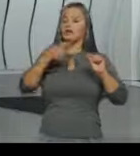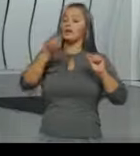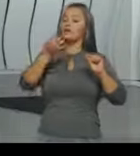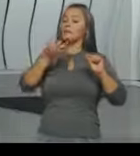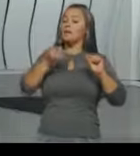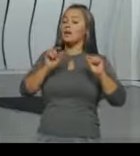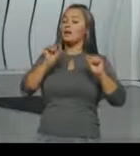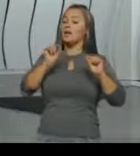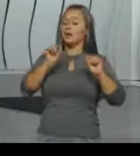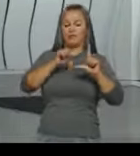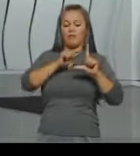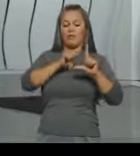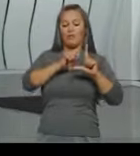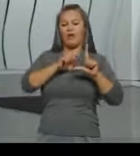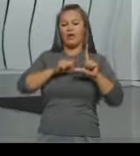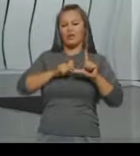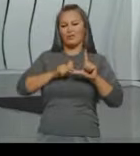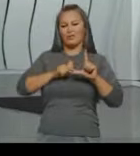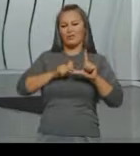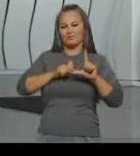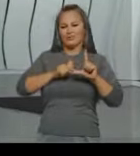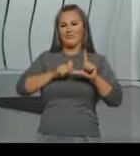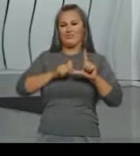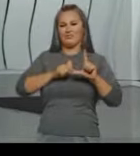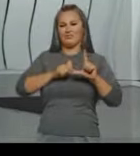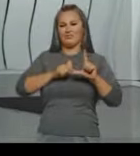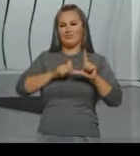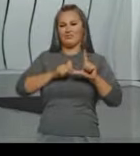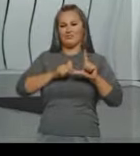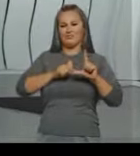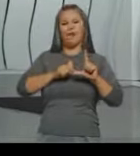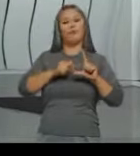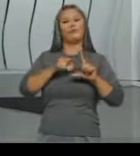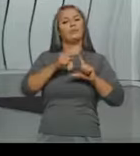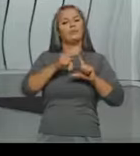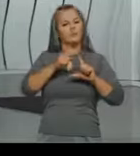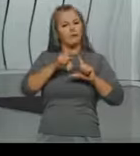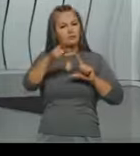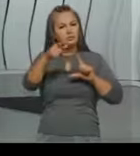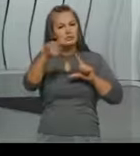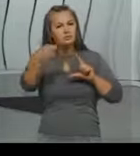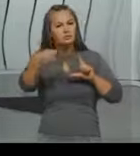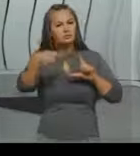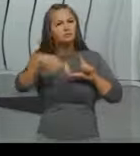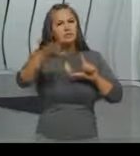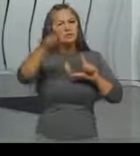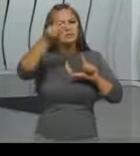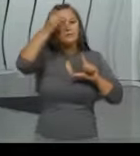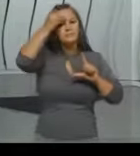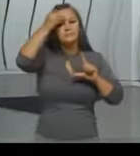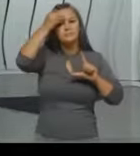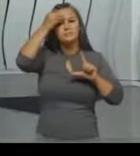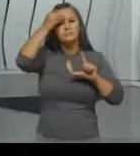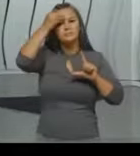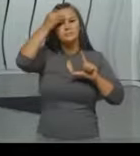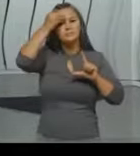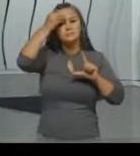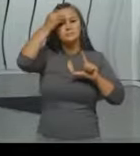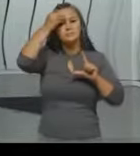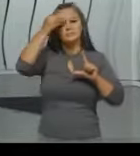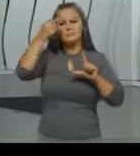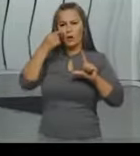Eu estou falando do ângulo, beleza? Porque uma coisa que a gente tem que aprender com isso, vamos lá, vamos